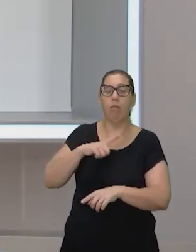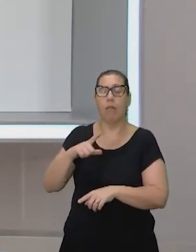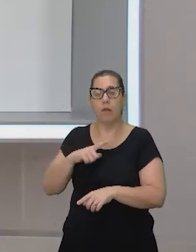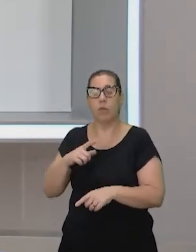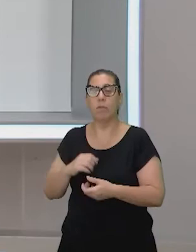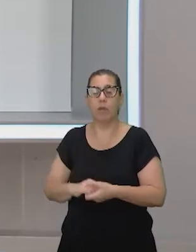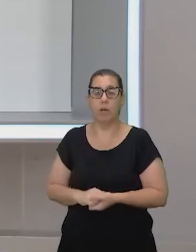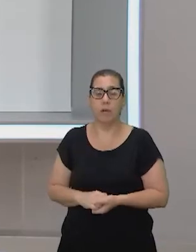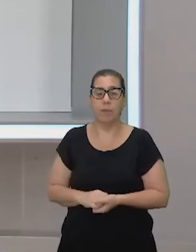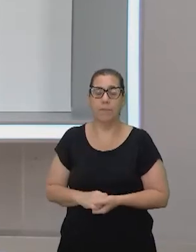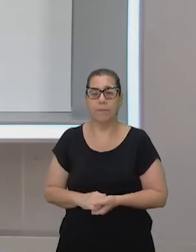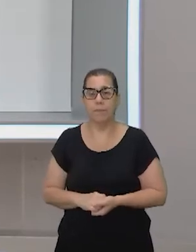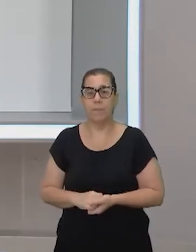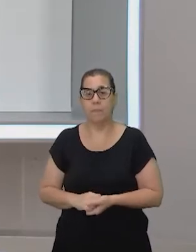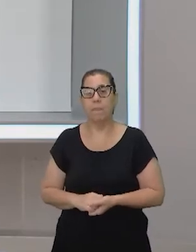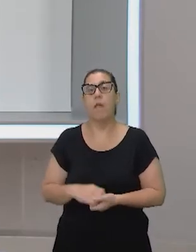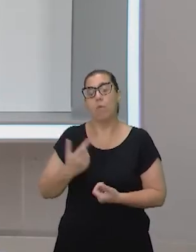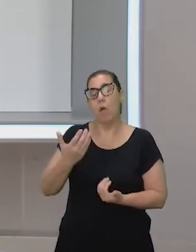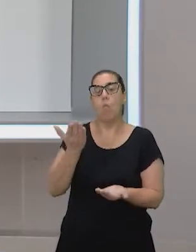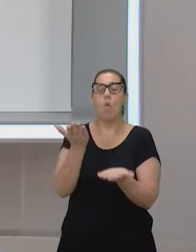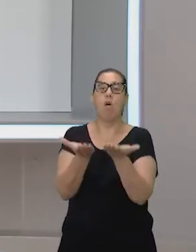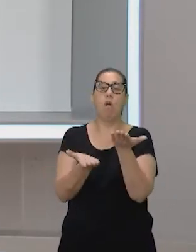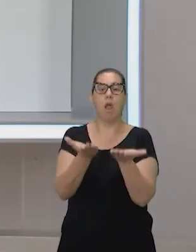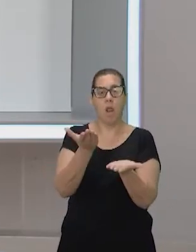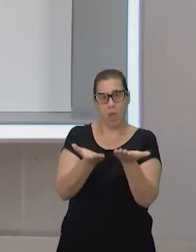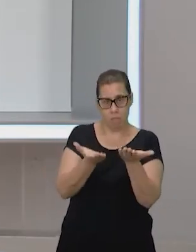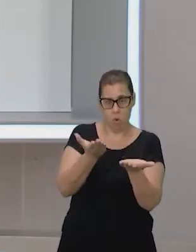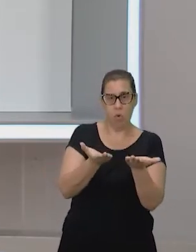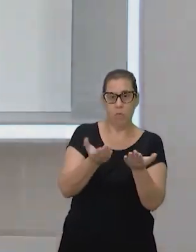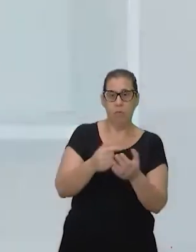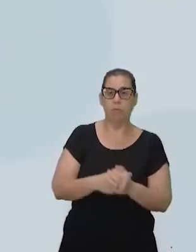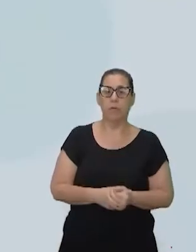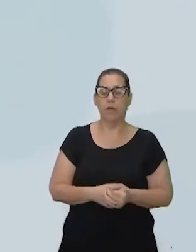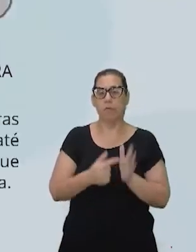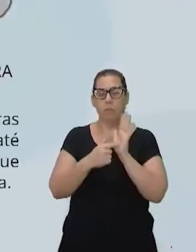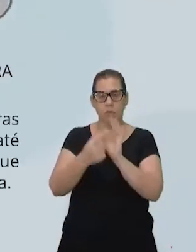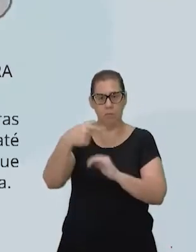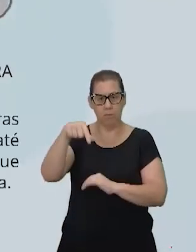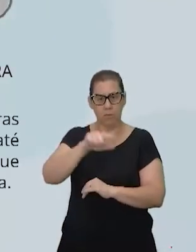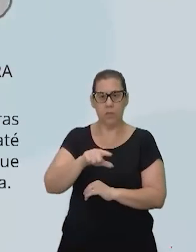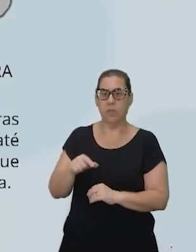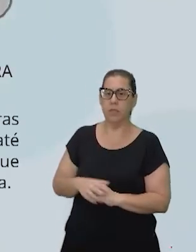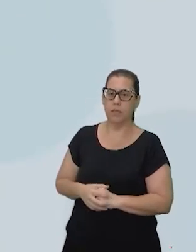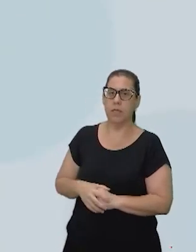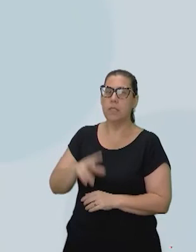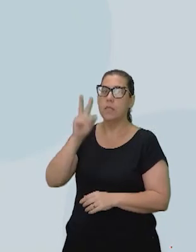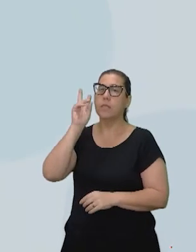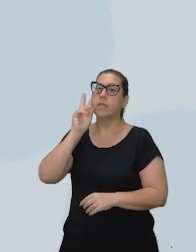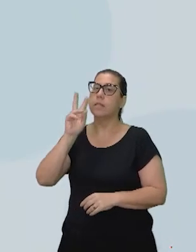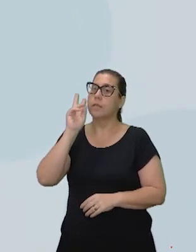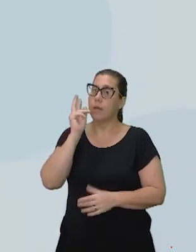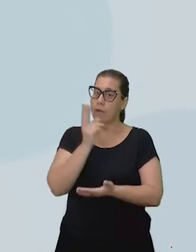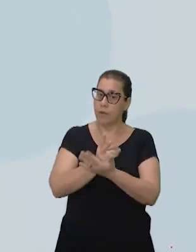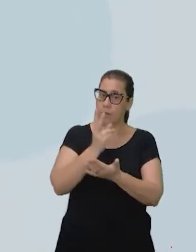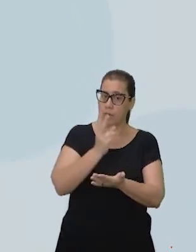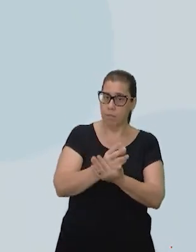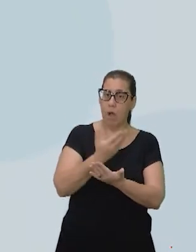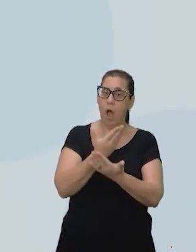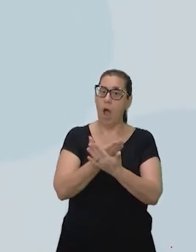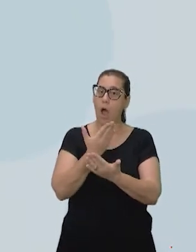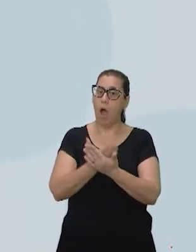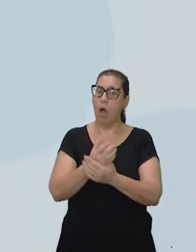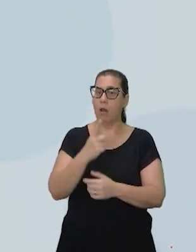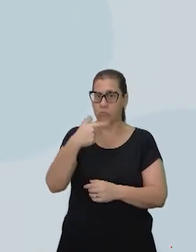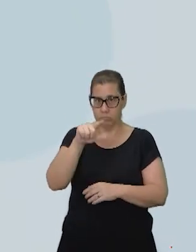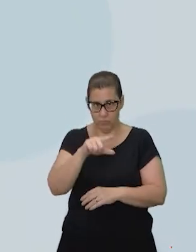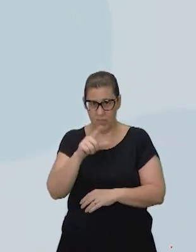hoje, que é o equilíbrio térmico. Vou colocar a definição aí para você, sempre lembrando que as aulas que você